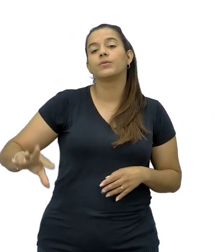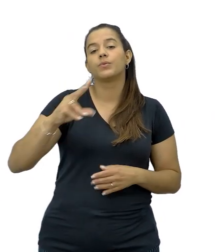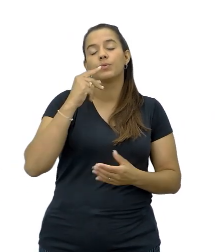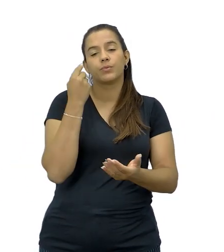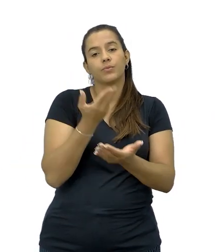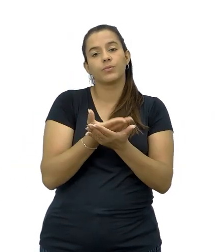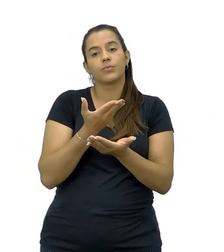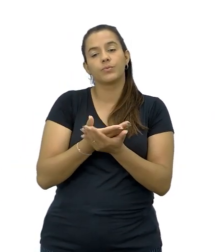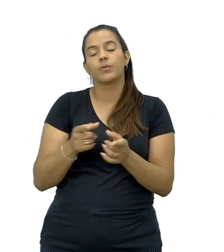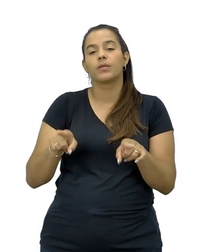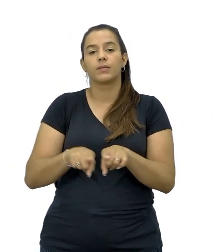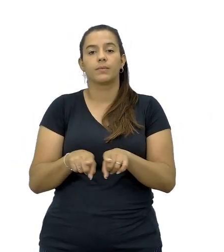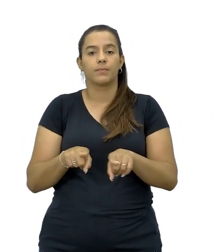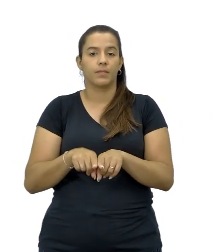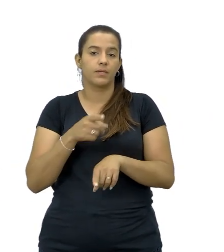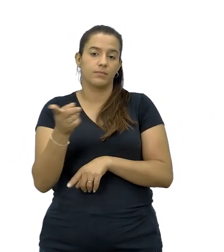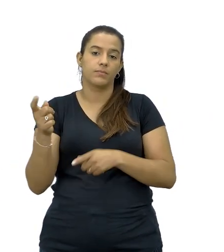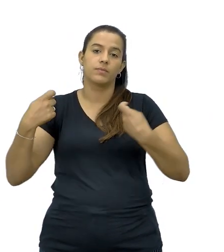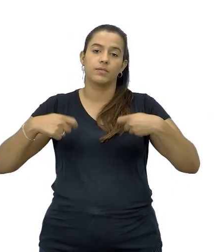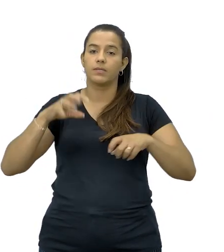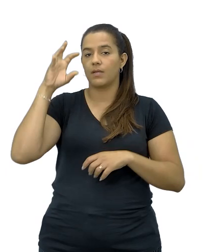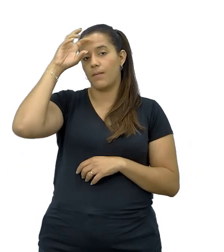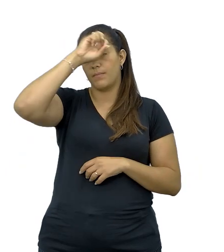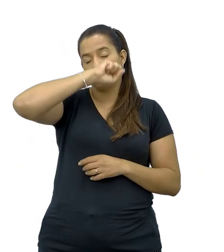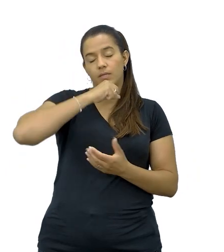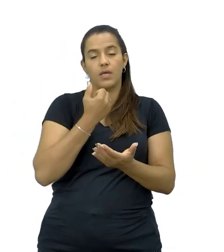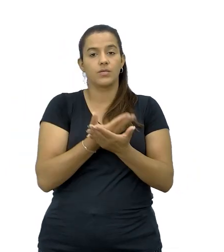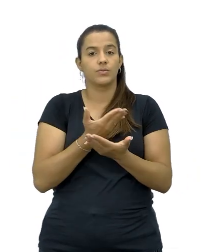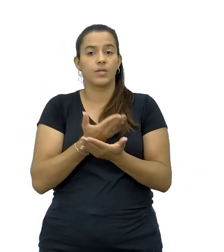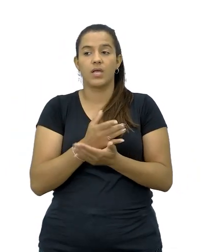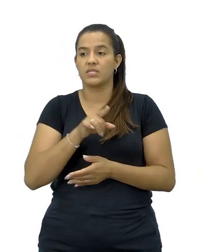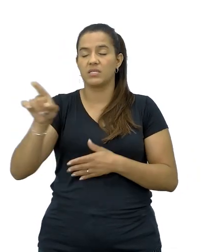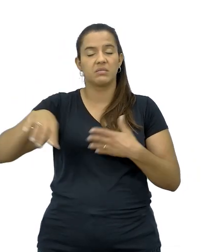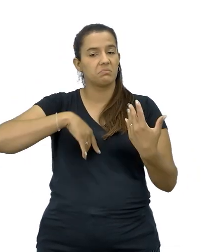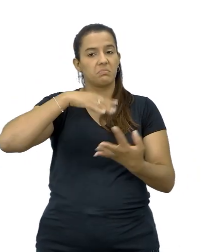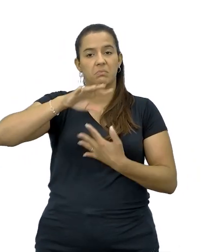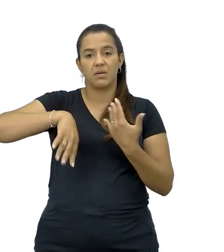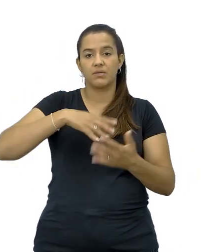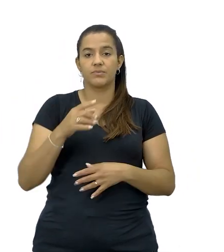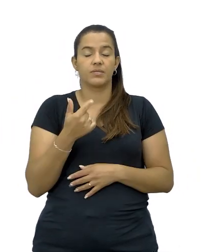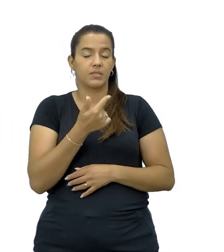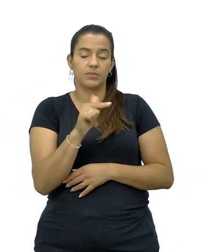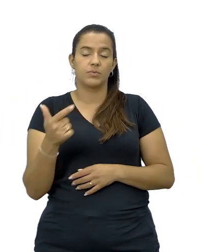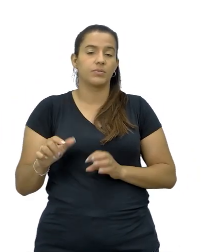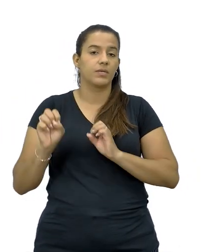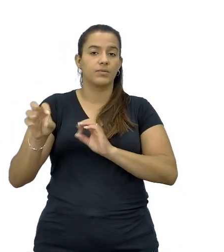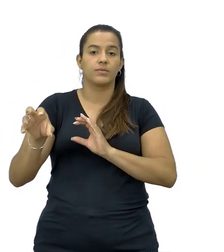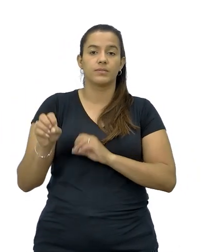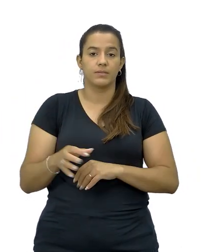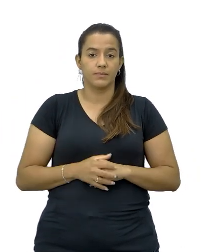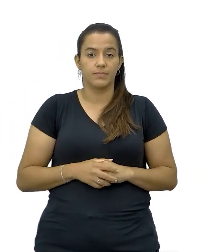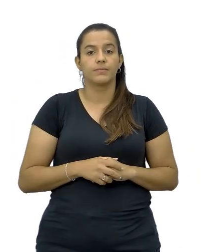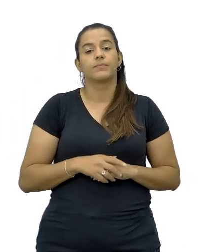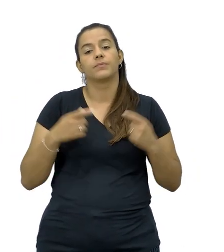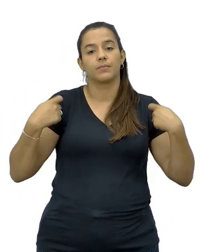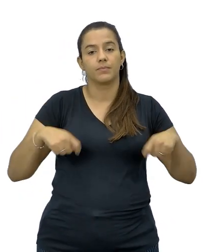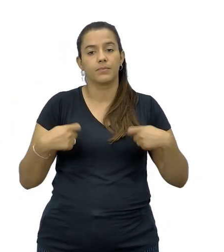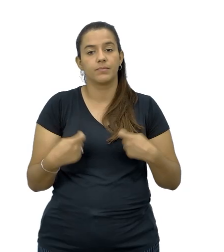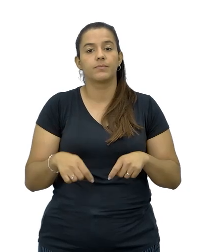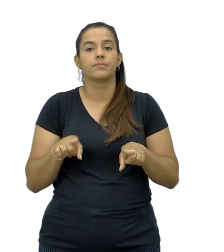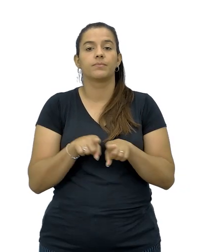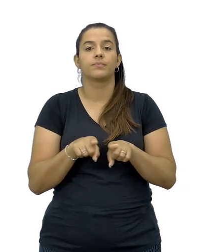estudar também, né, o aluno precisa muitas vezes aprender a estudar, eles não têm essa orientação fora da escola às vezes, então é preciso